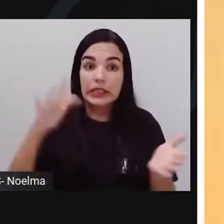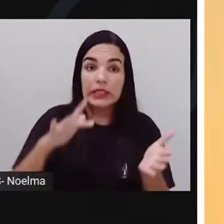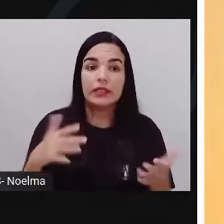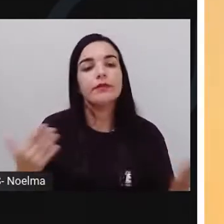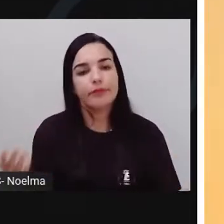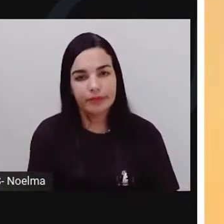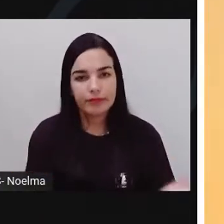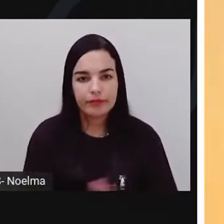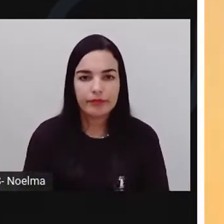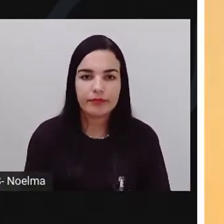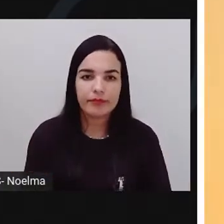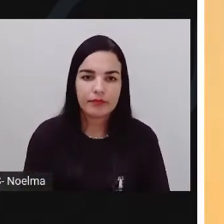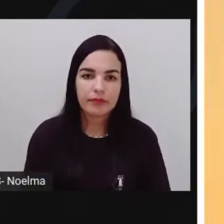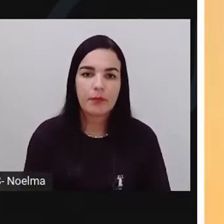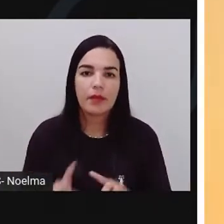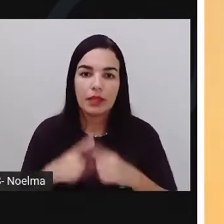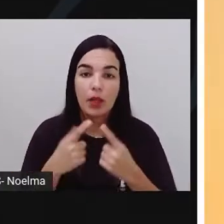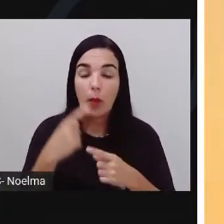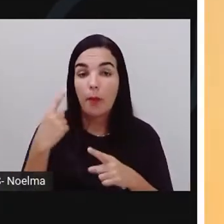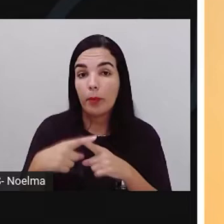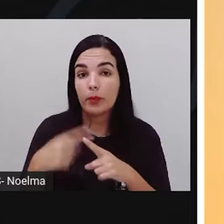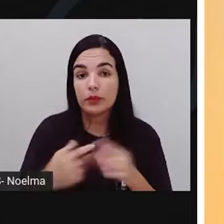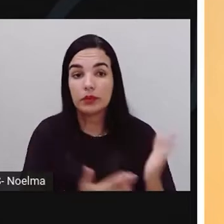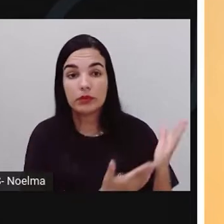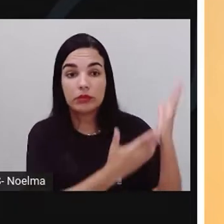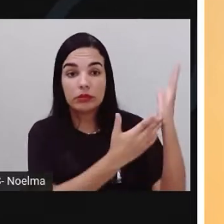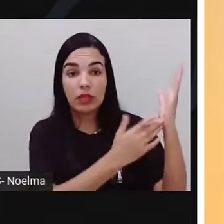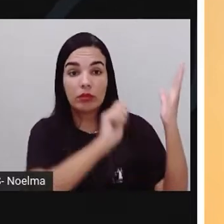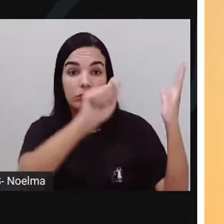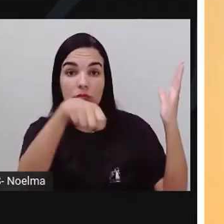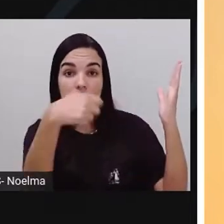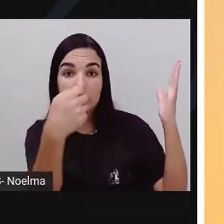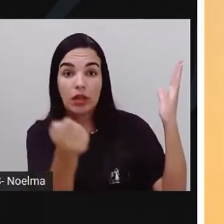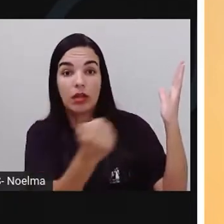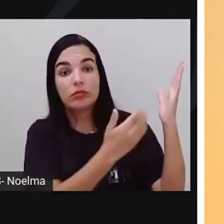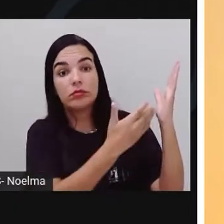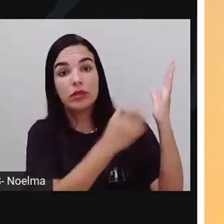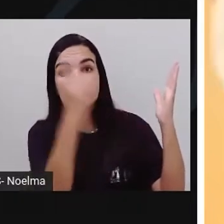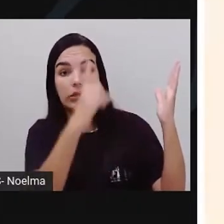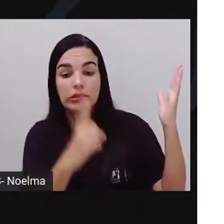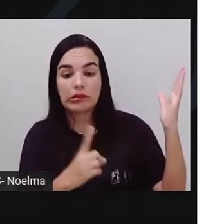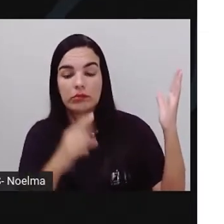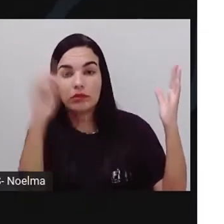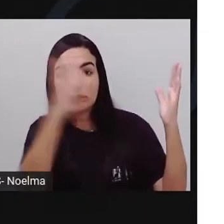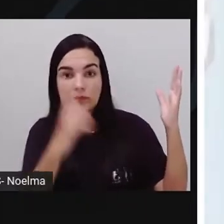seria muito perigoso, porque qualquer pessoa que os tocasse poderia se eletrocutar.